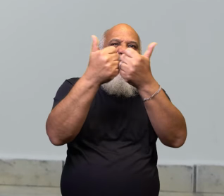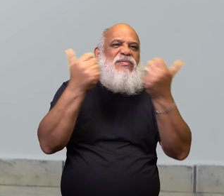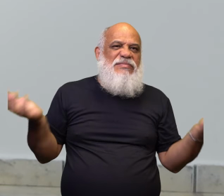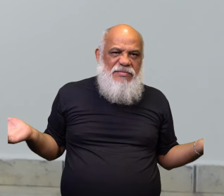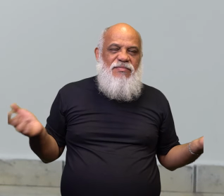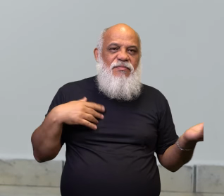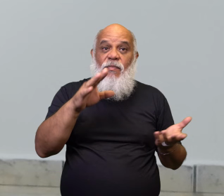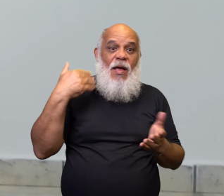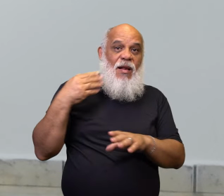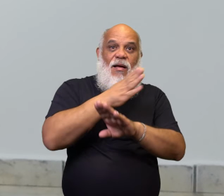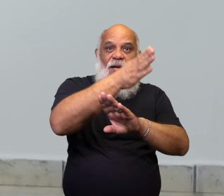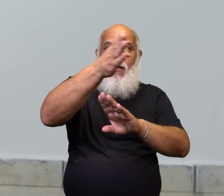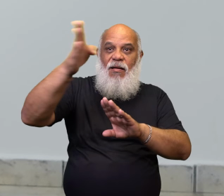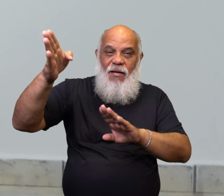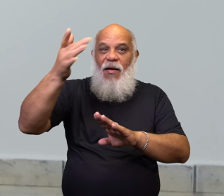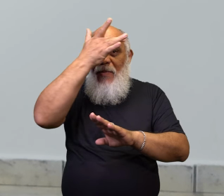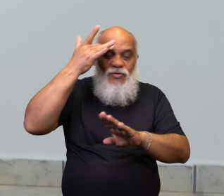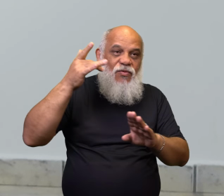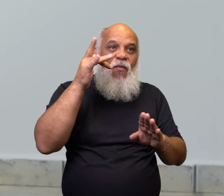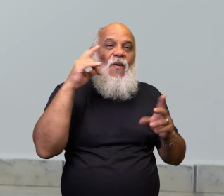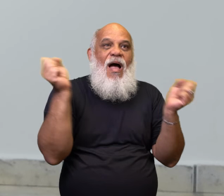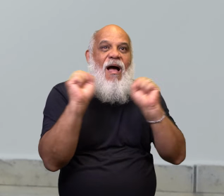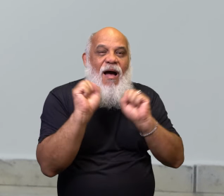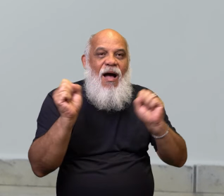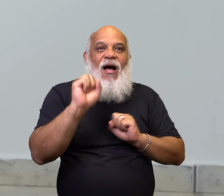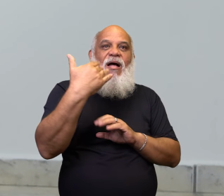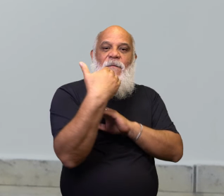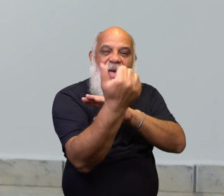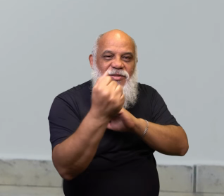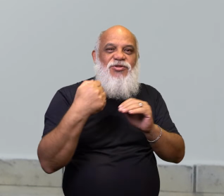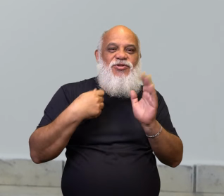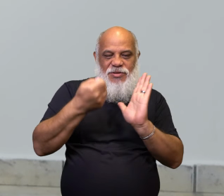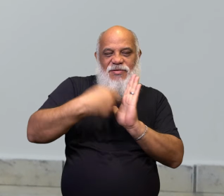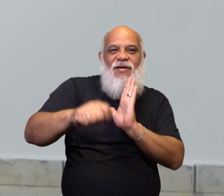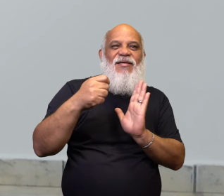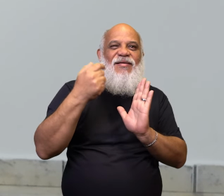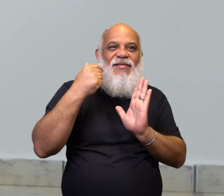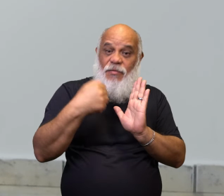autógrafo, como é que era muito legal, mas a apresentação era Michael Jackson.